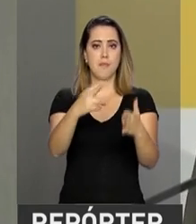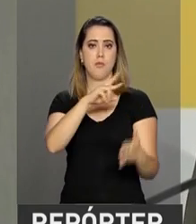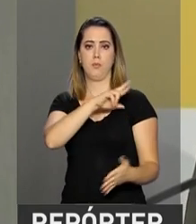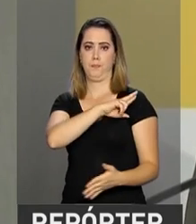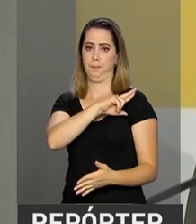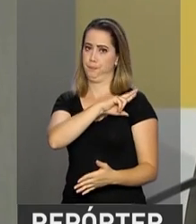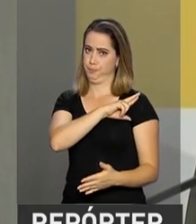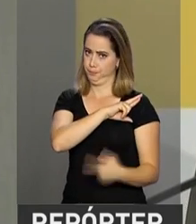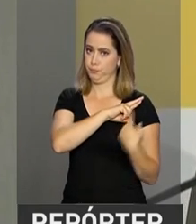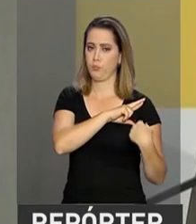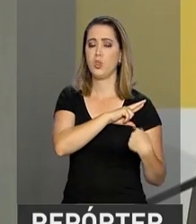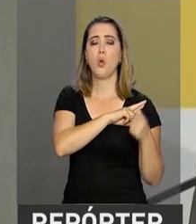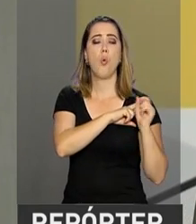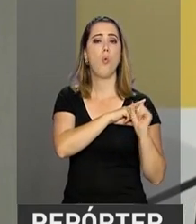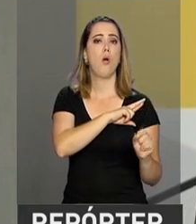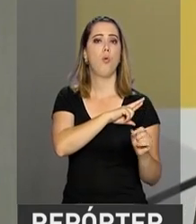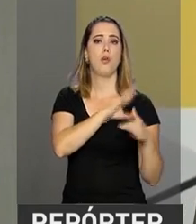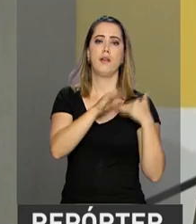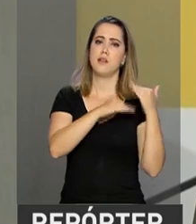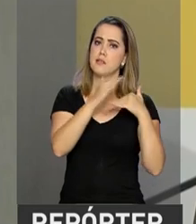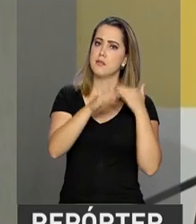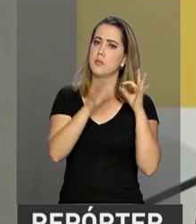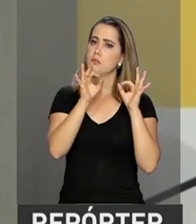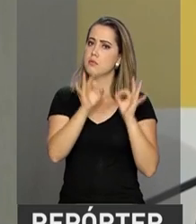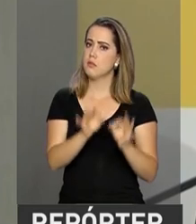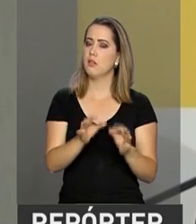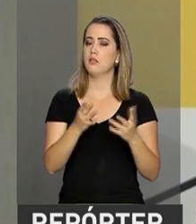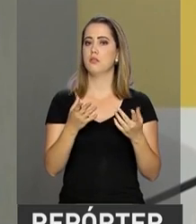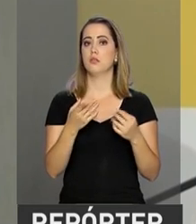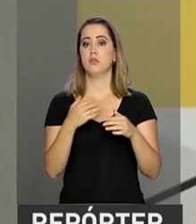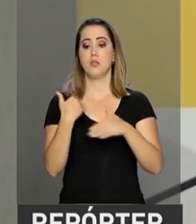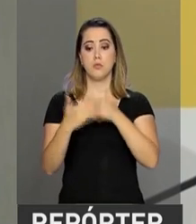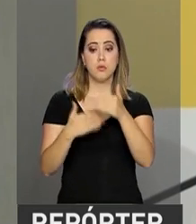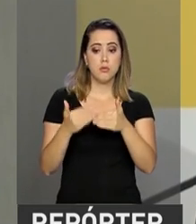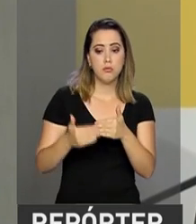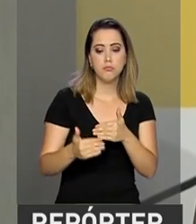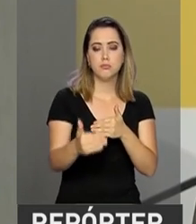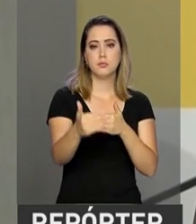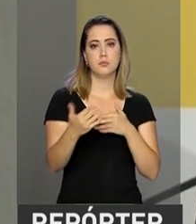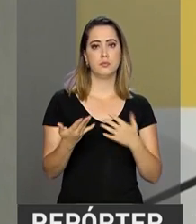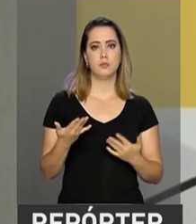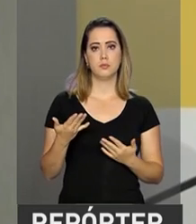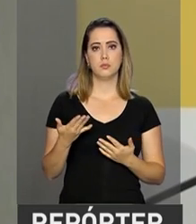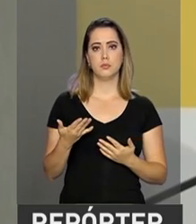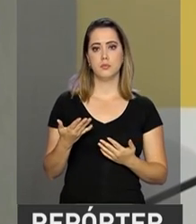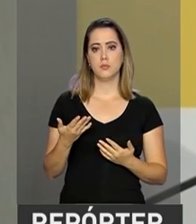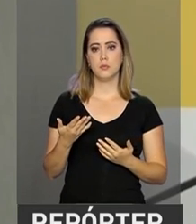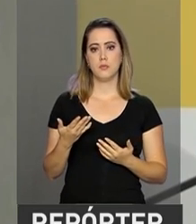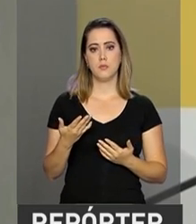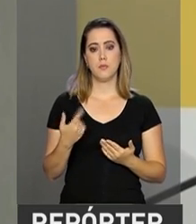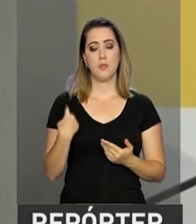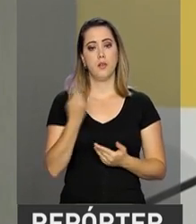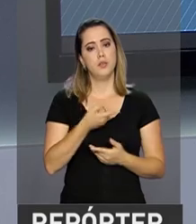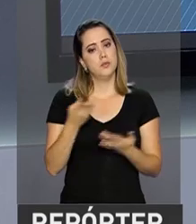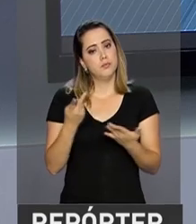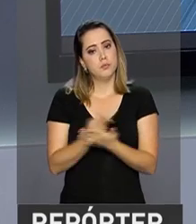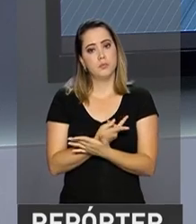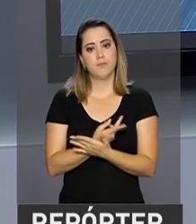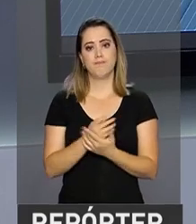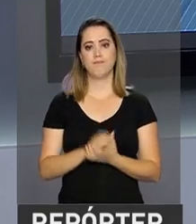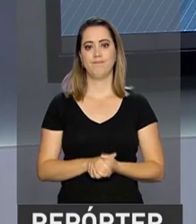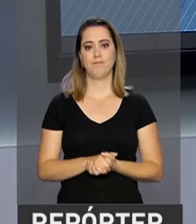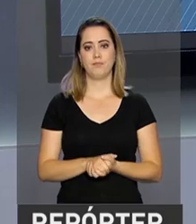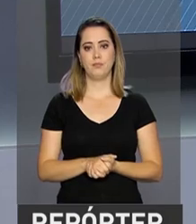responsabilidade do crescimento e do desenvolvimento é o que temos feito